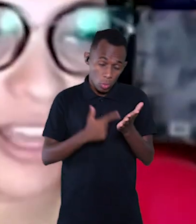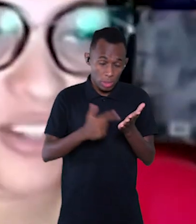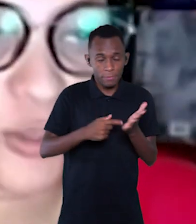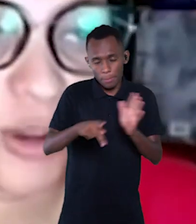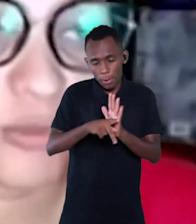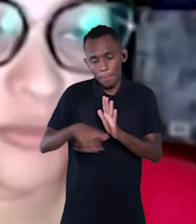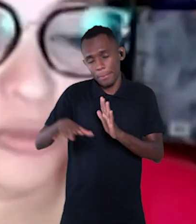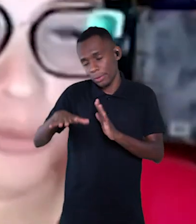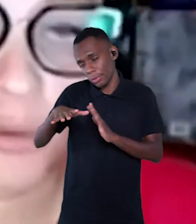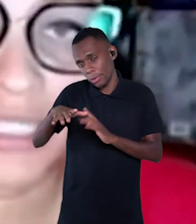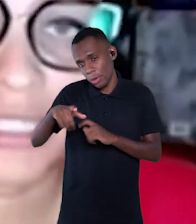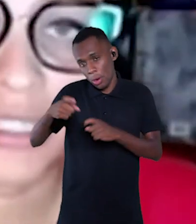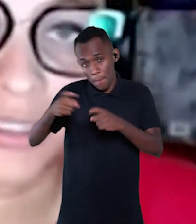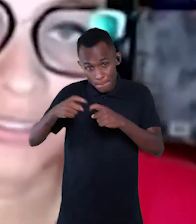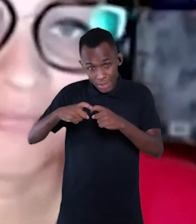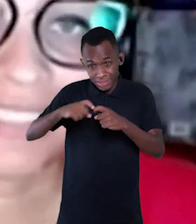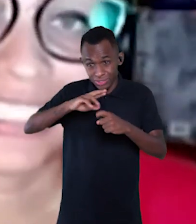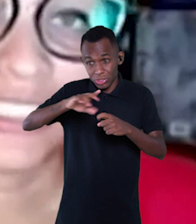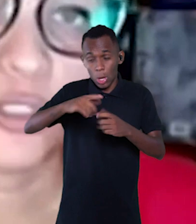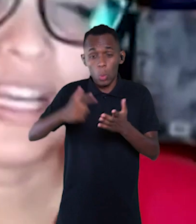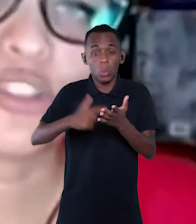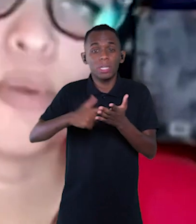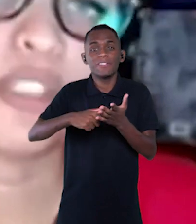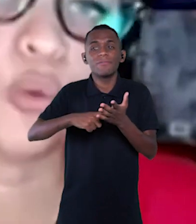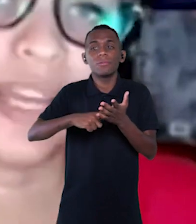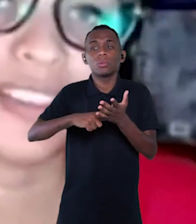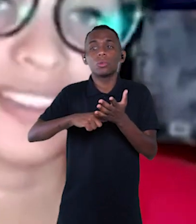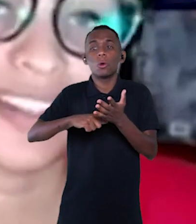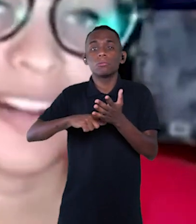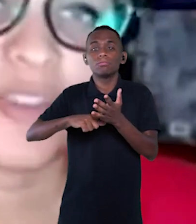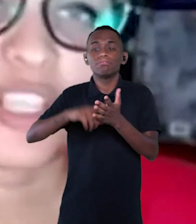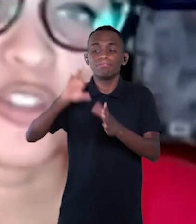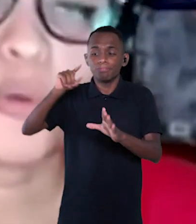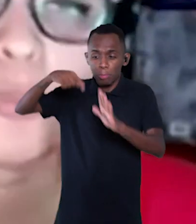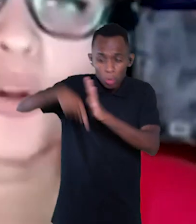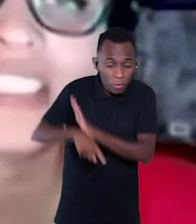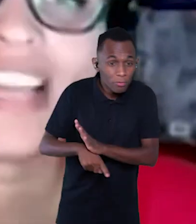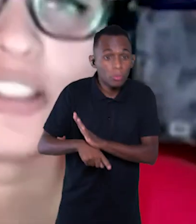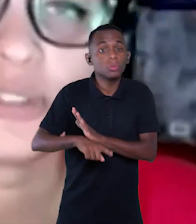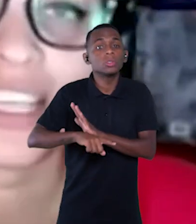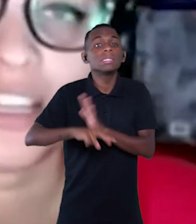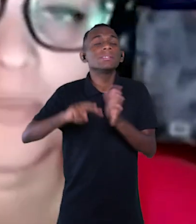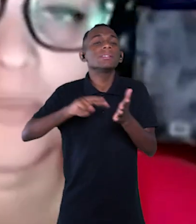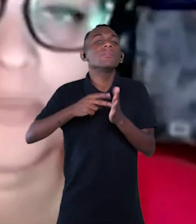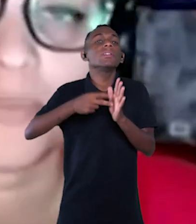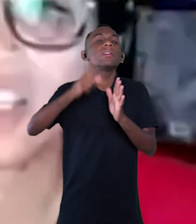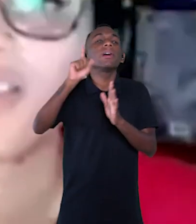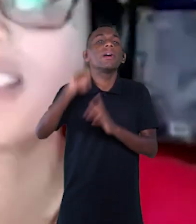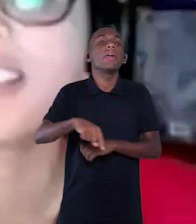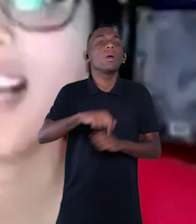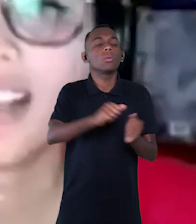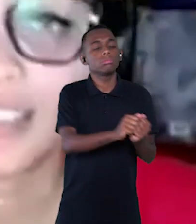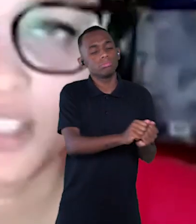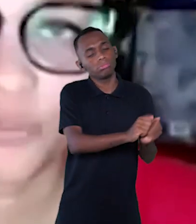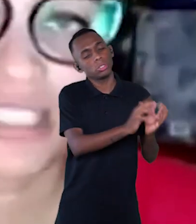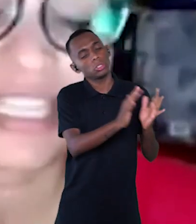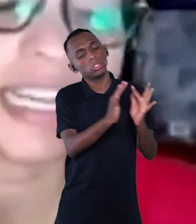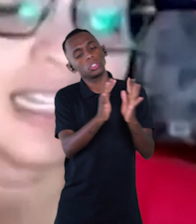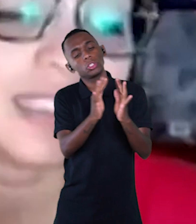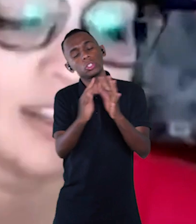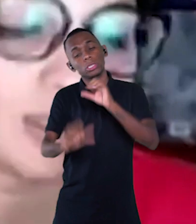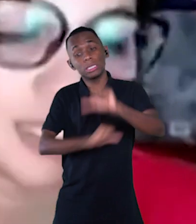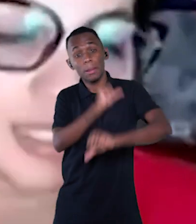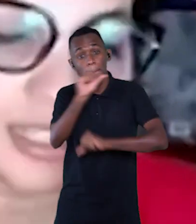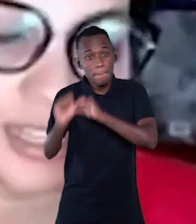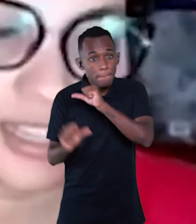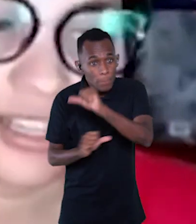livro de uma médica, não é um livro sobre medicina, não é sobre a doença, é sobre o processo daquela pessoa de atravessar, né, de fazer